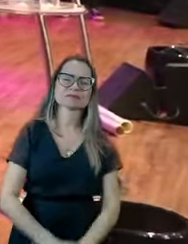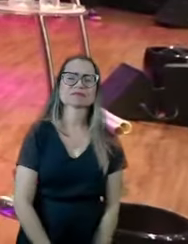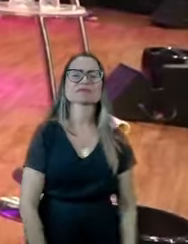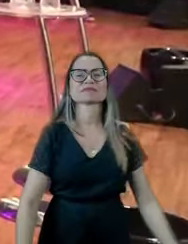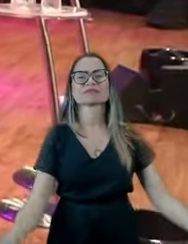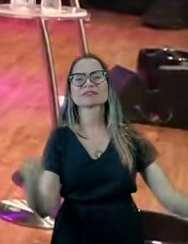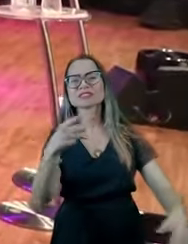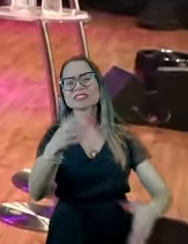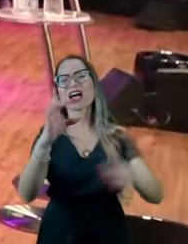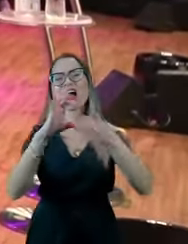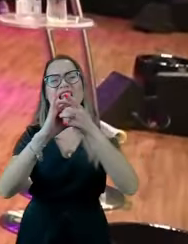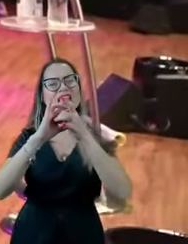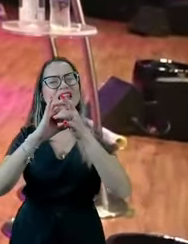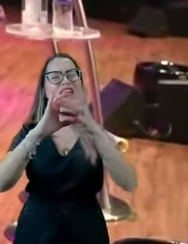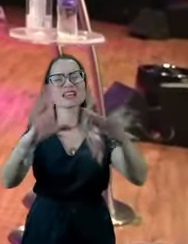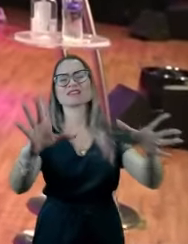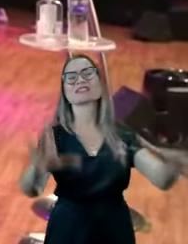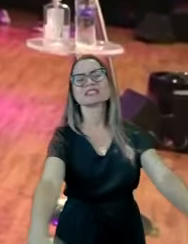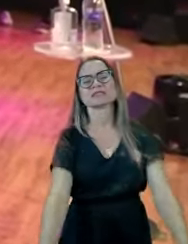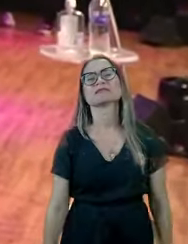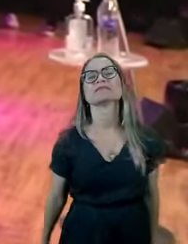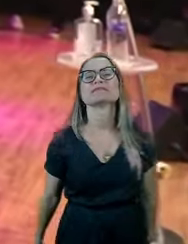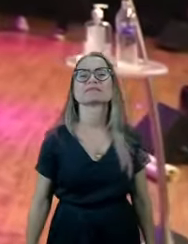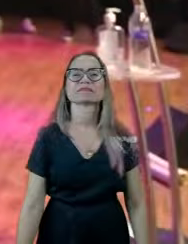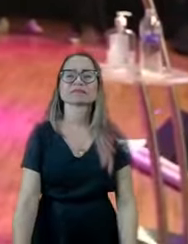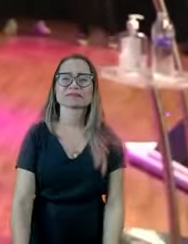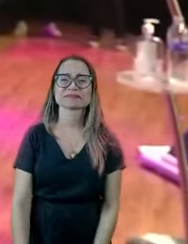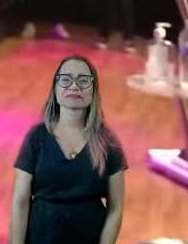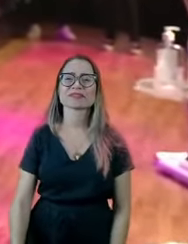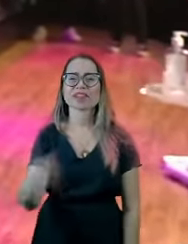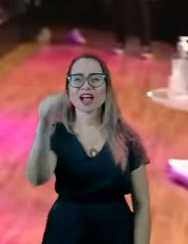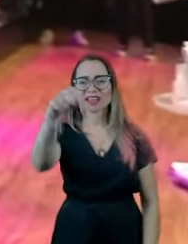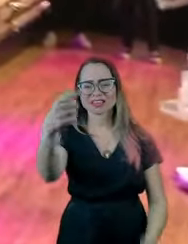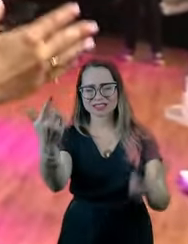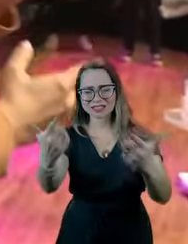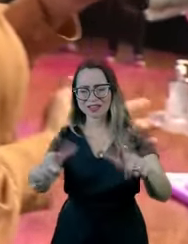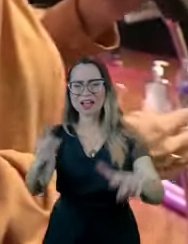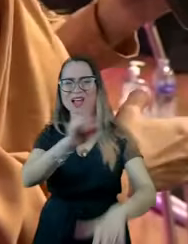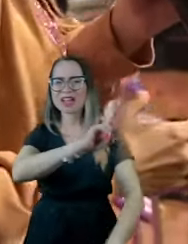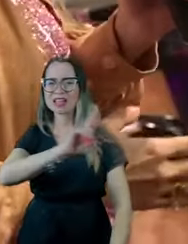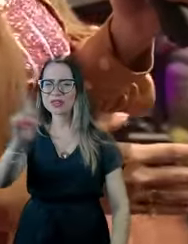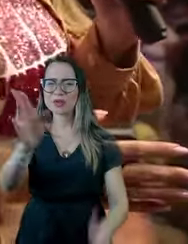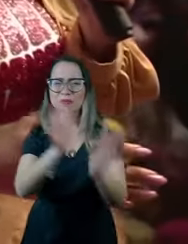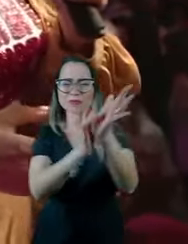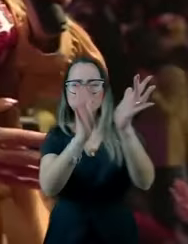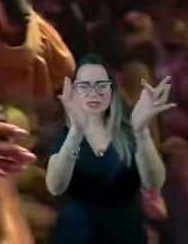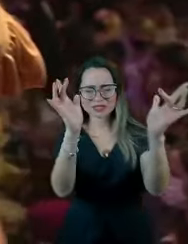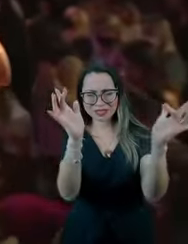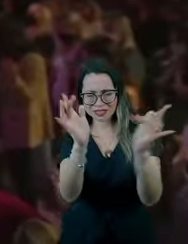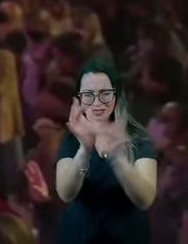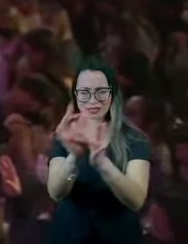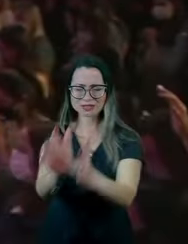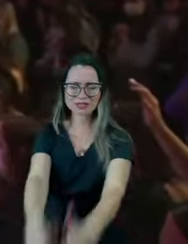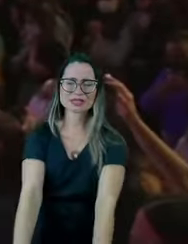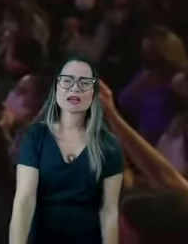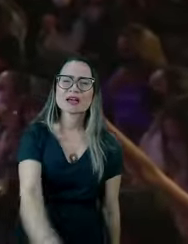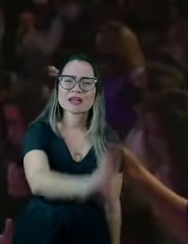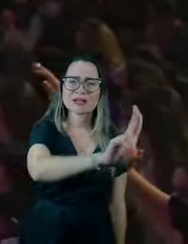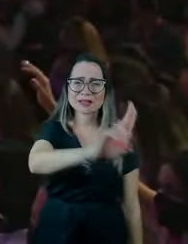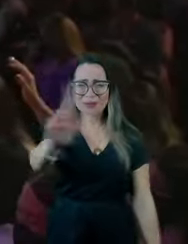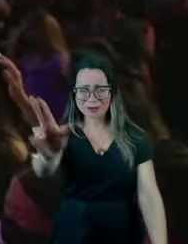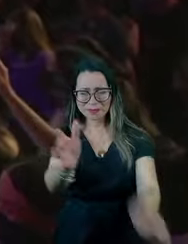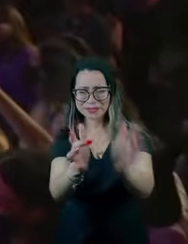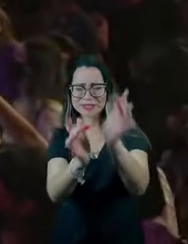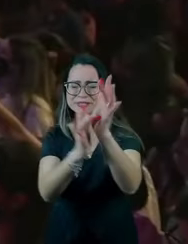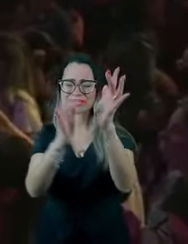Seja livre para ser uma conectora nesse lugar. Em nome de Jesus. Em nome de